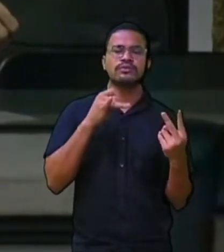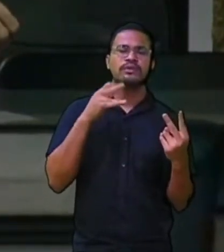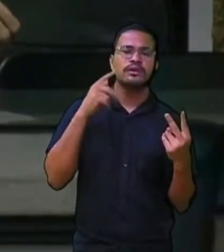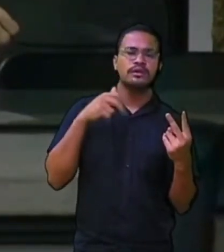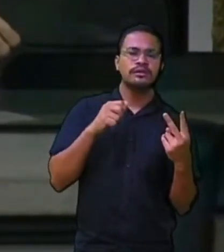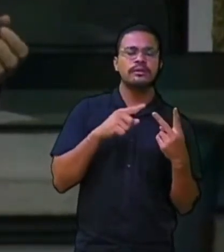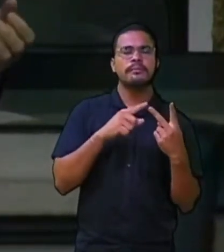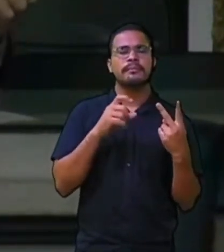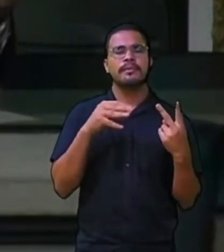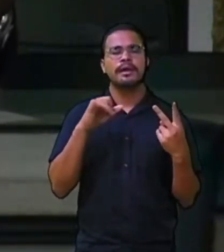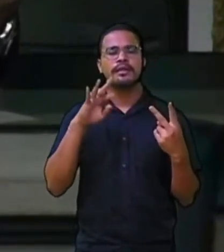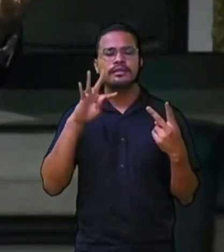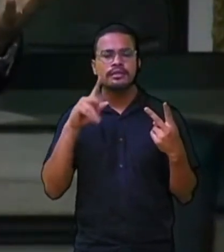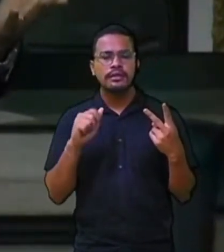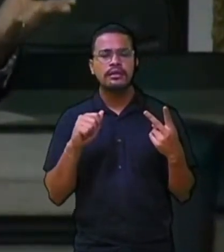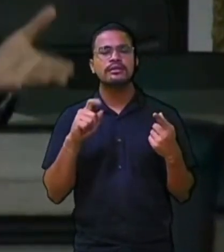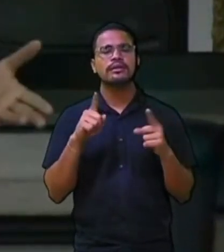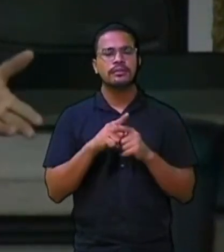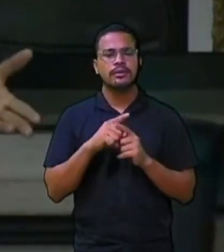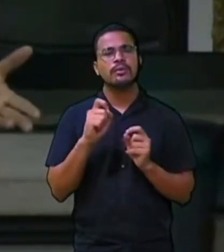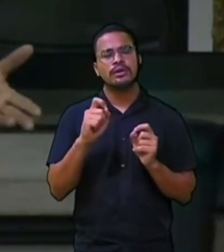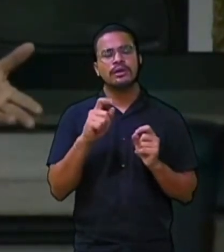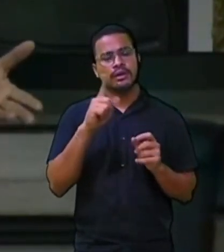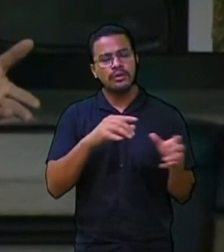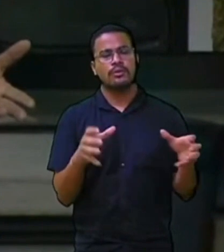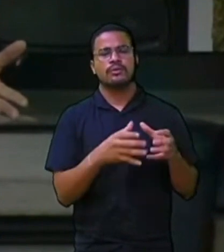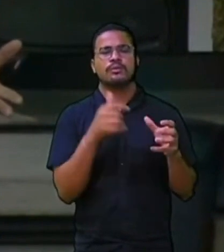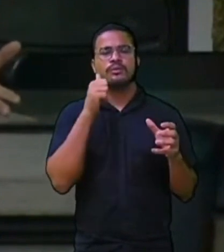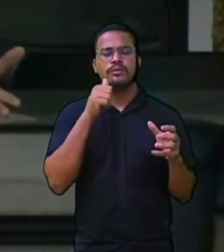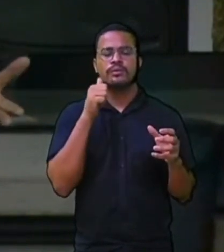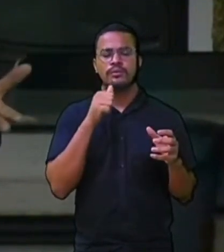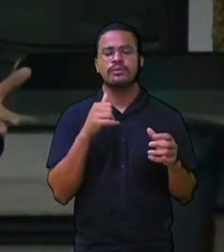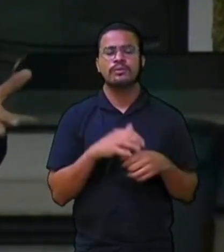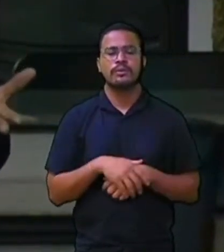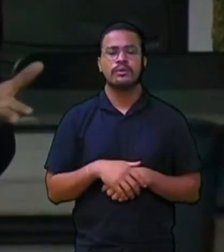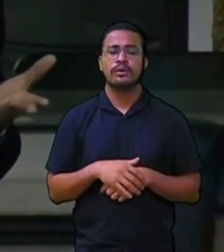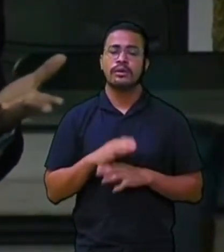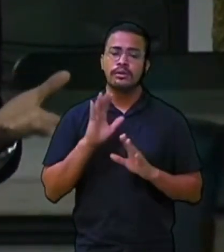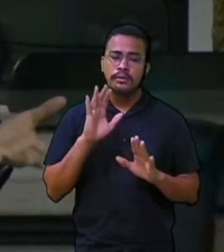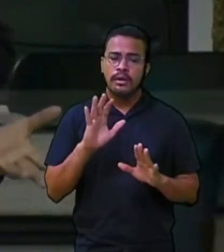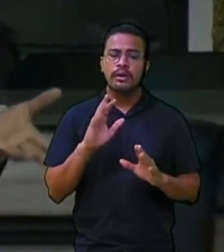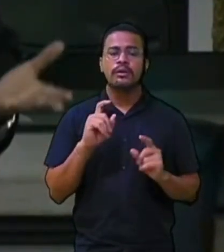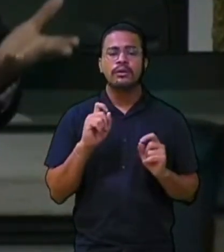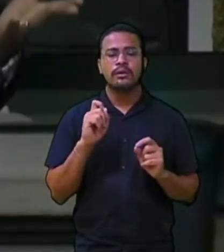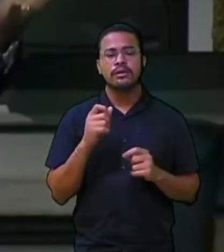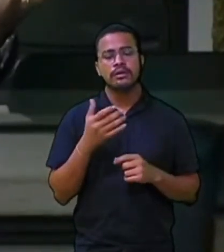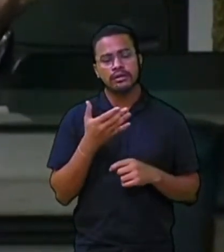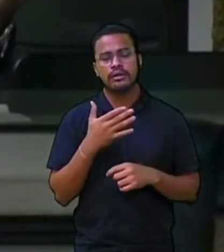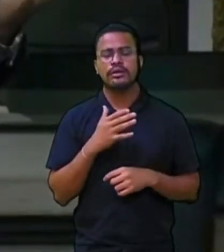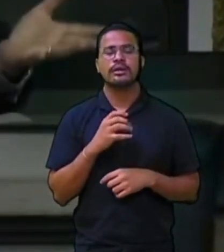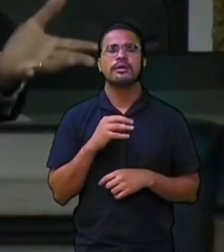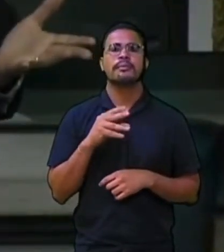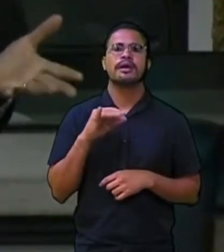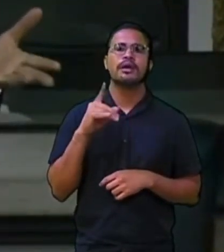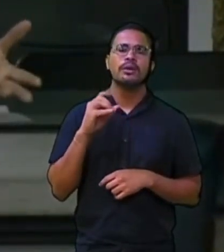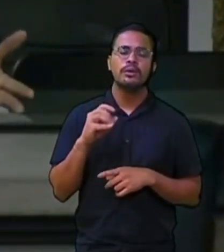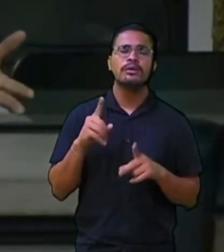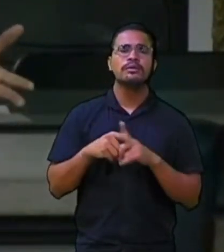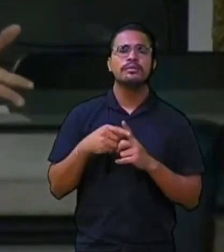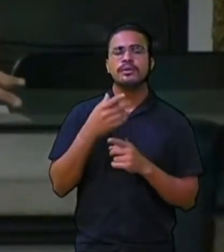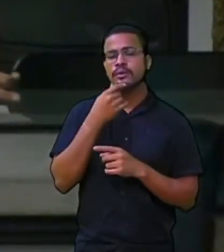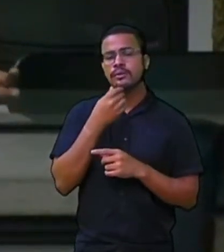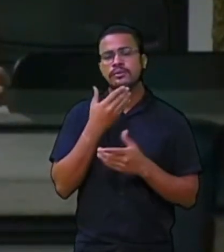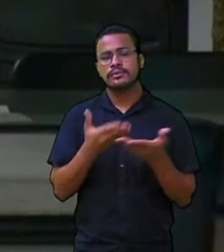Marta foram também da ala feminina mas meu amigo Carmelo e demais sor